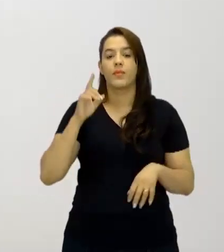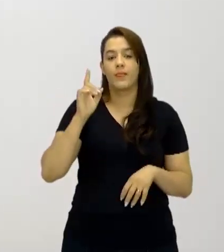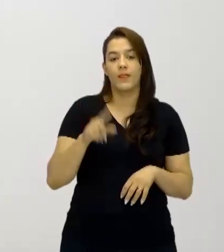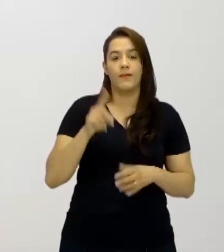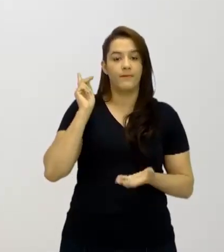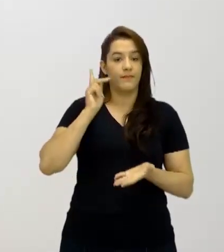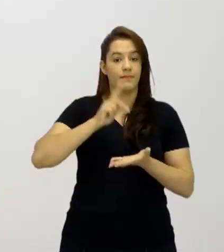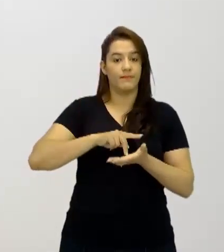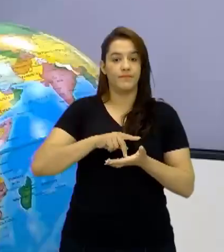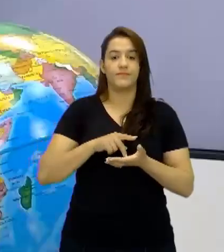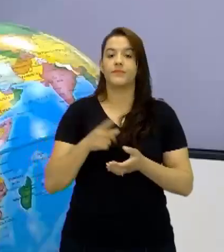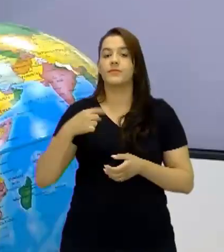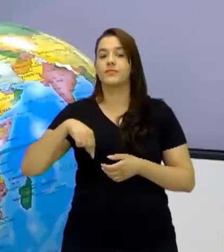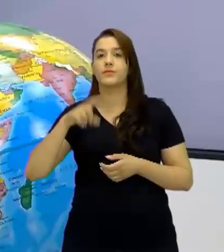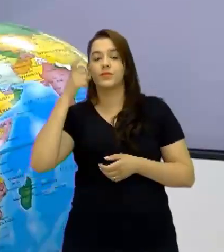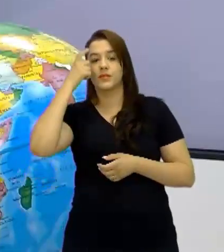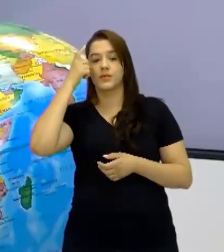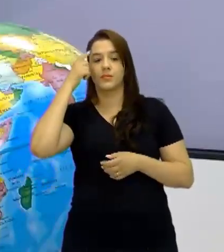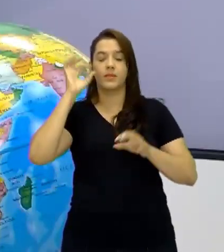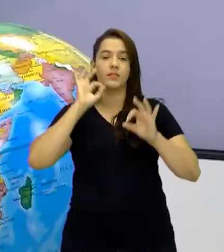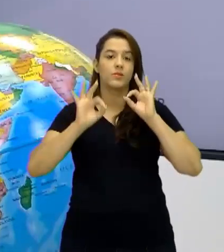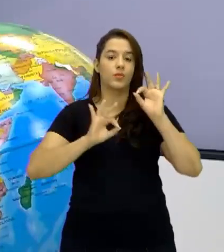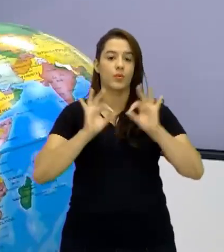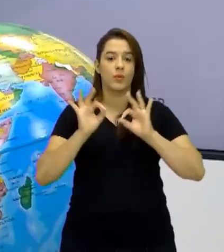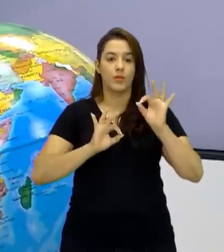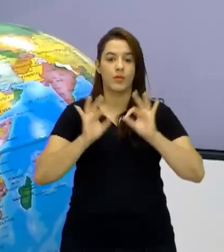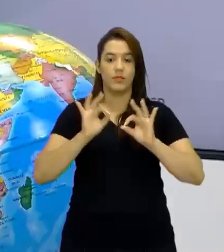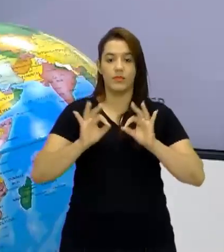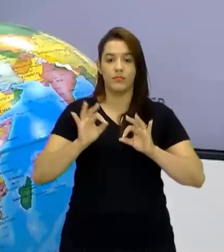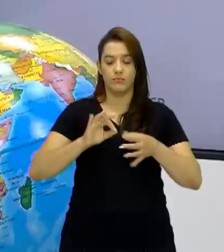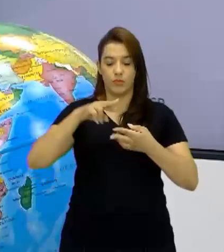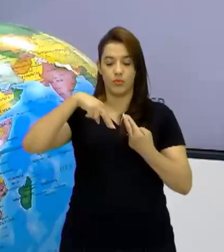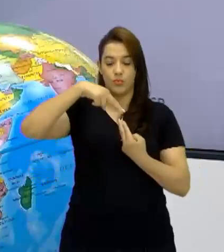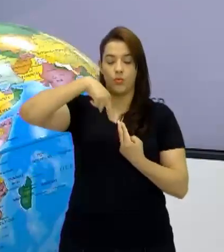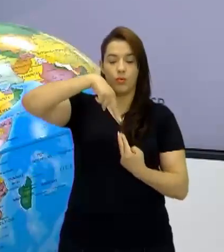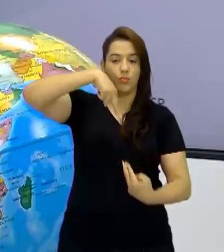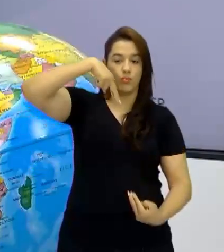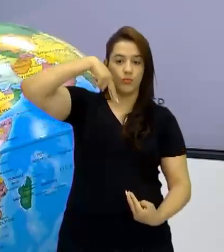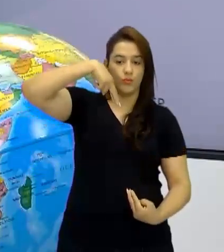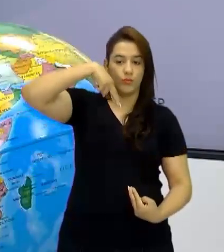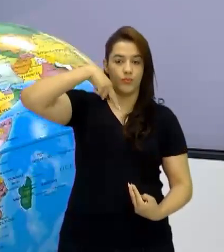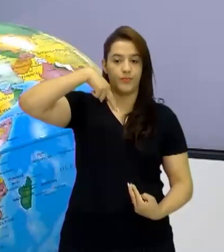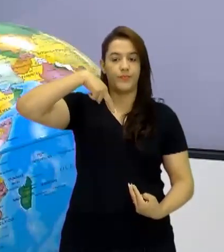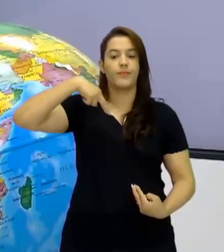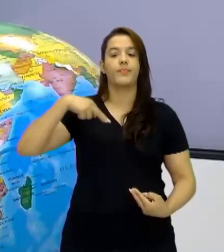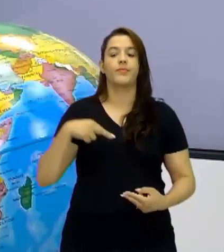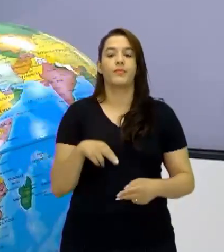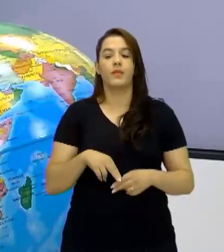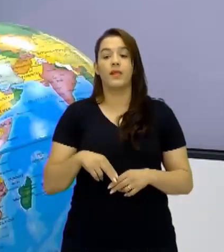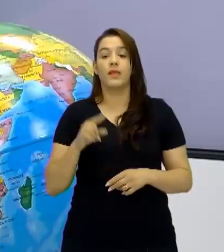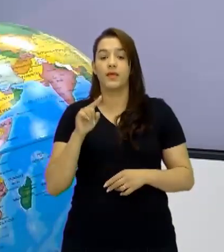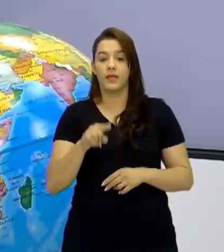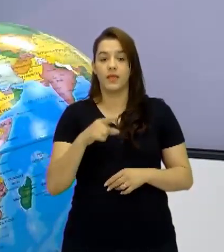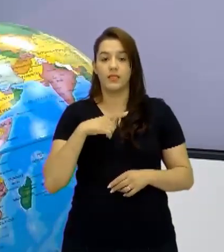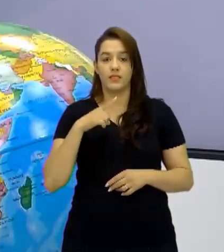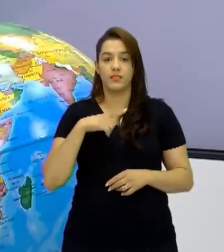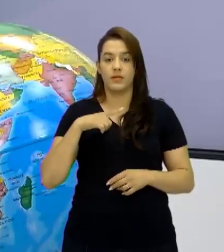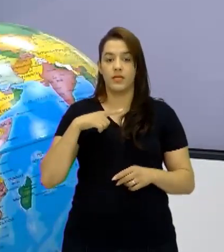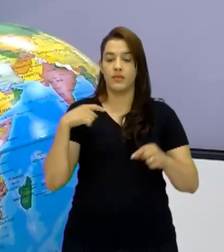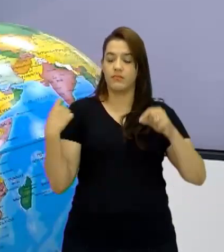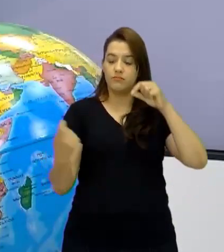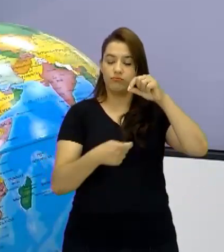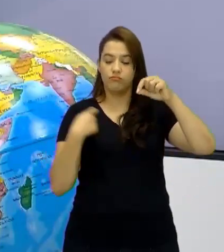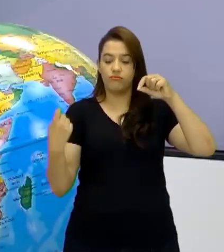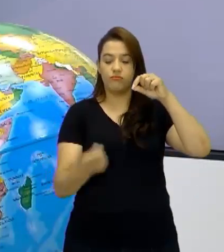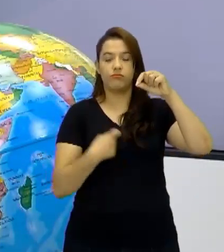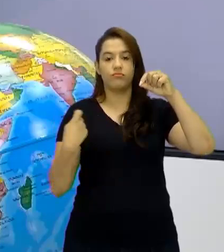real, ó. Eu estou pensando numa linha aqui, ó, que realmente vai rotacionar a Terra, e